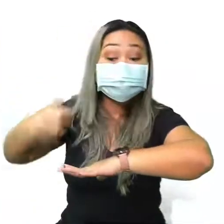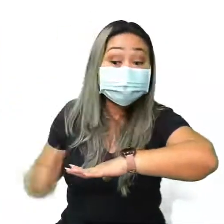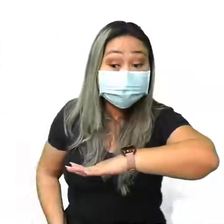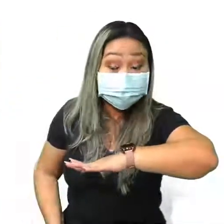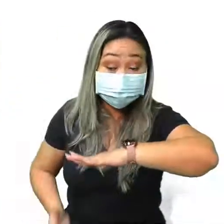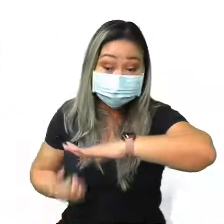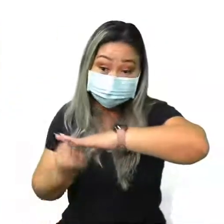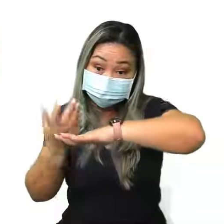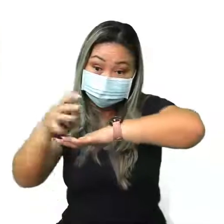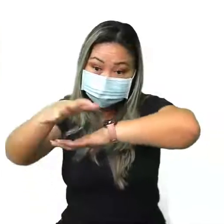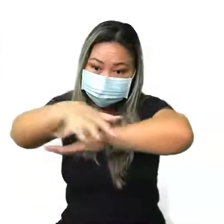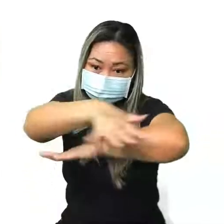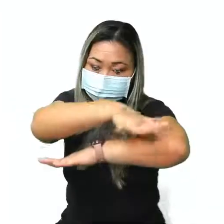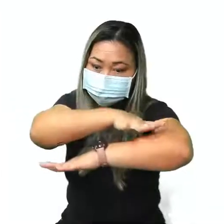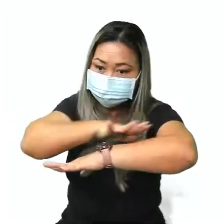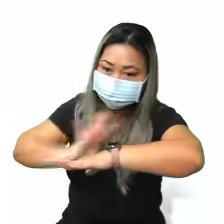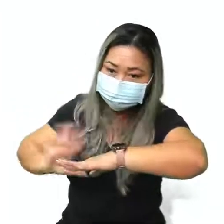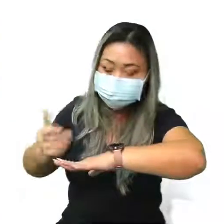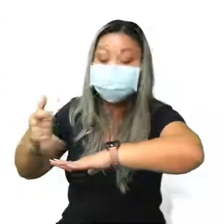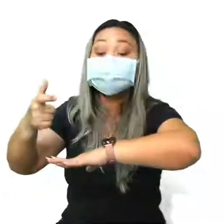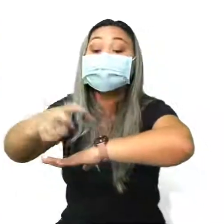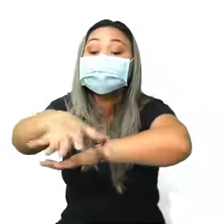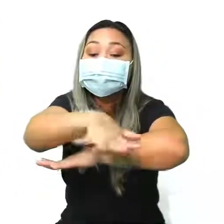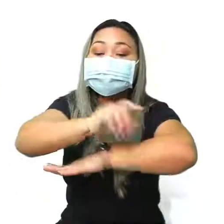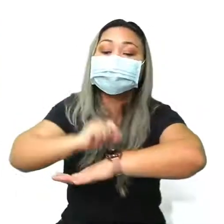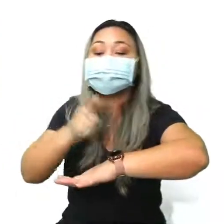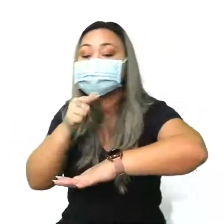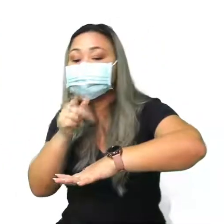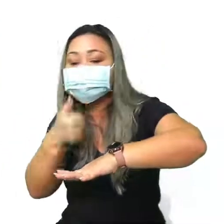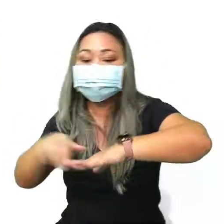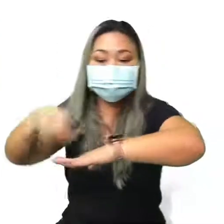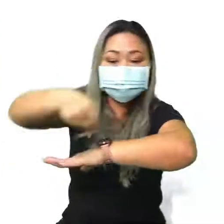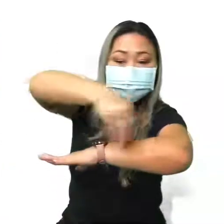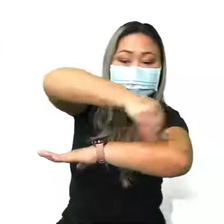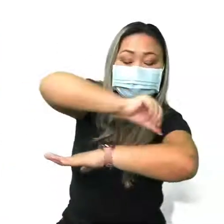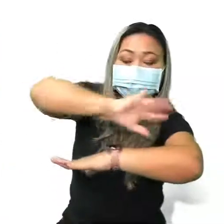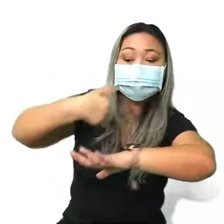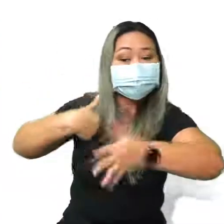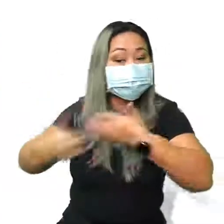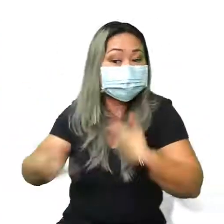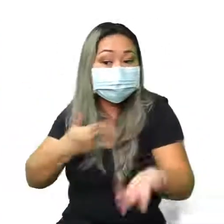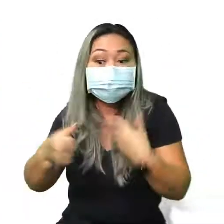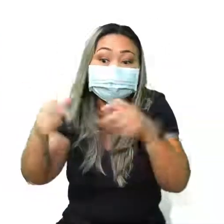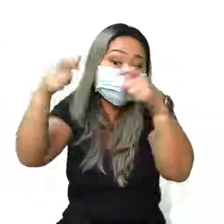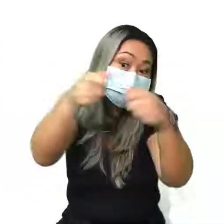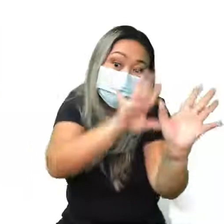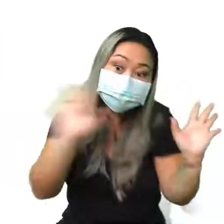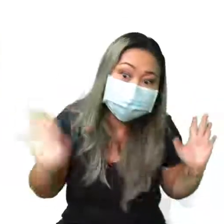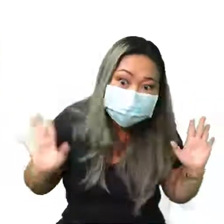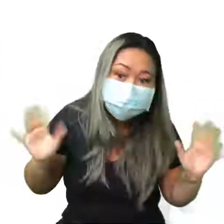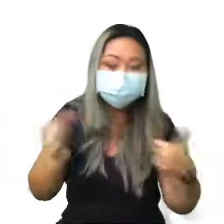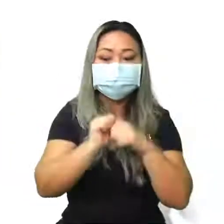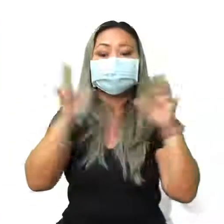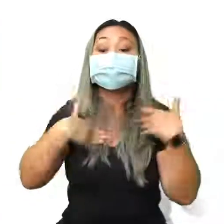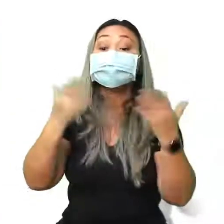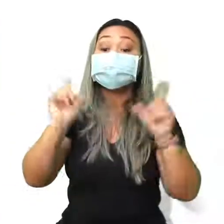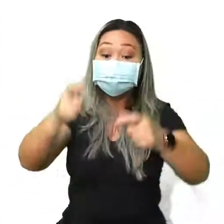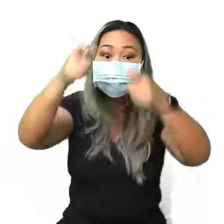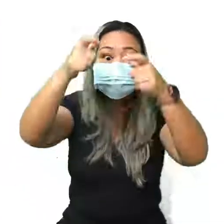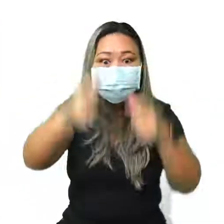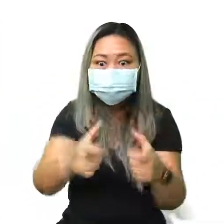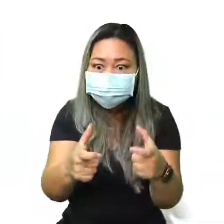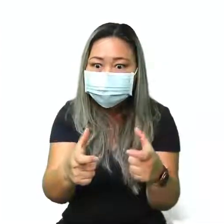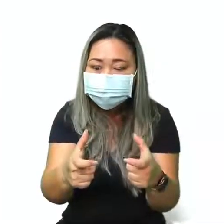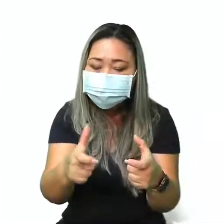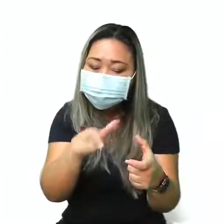que ecossistemas são todos aqueles ambientes, pode ser ambiente aquático, pode ser ambiente terrestre, né, independente de onde esteja. Mas é um local onde